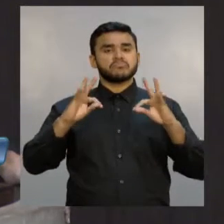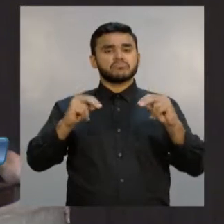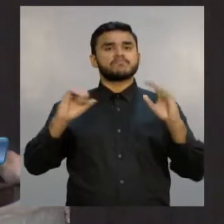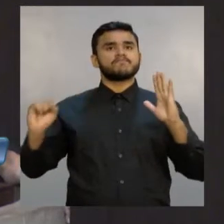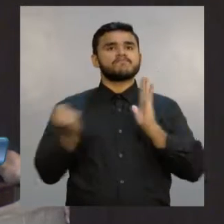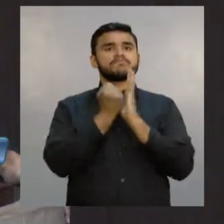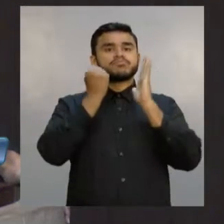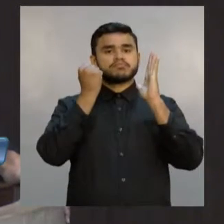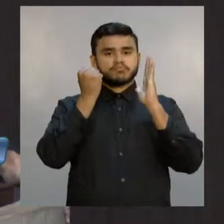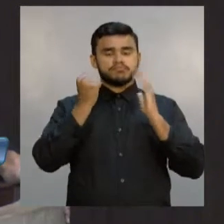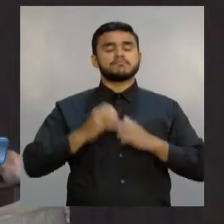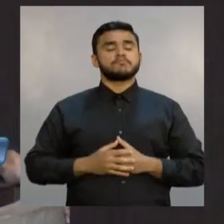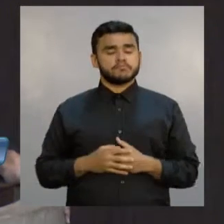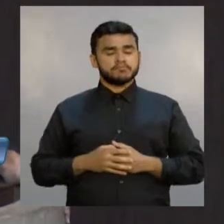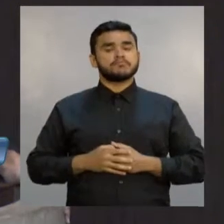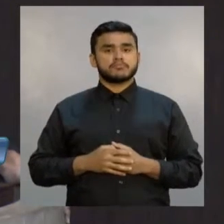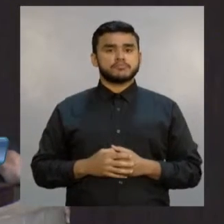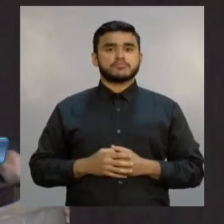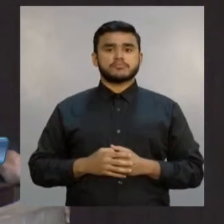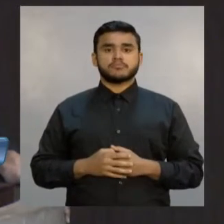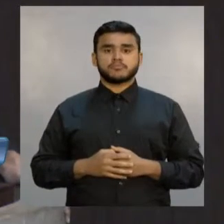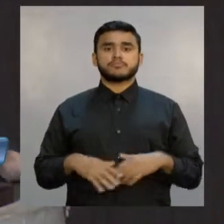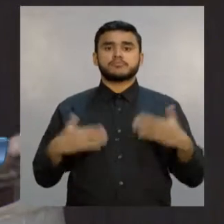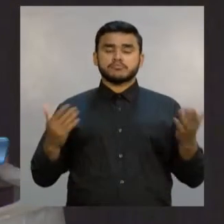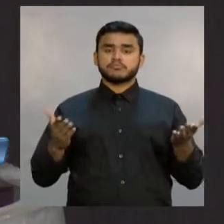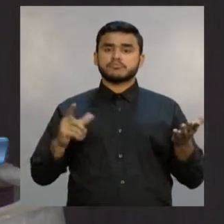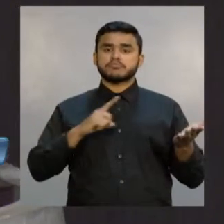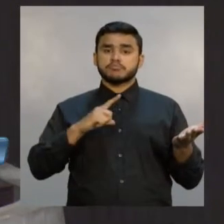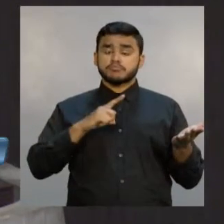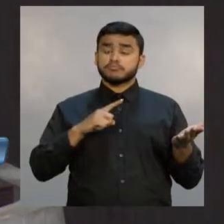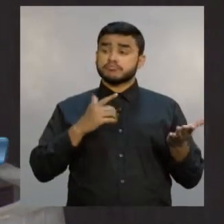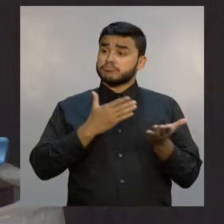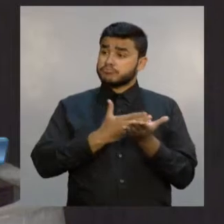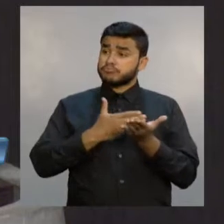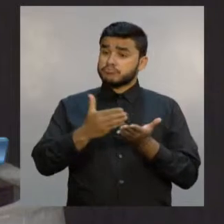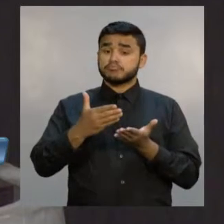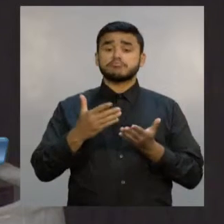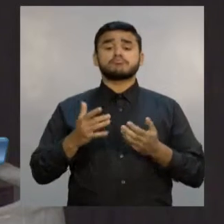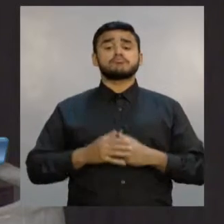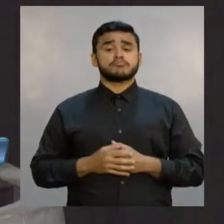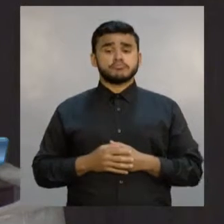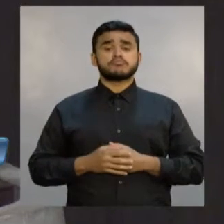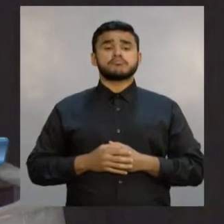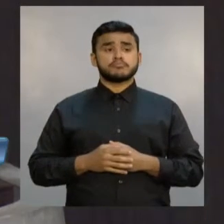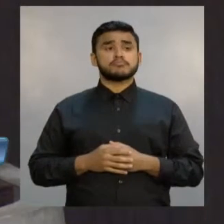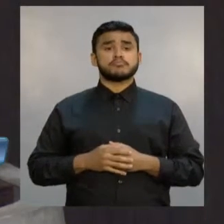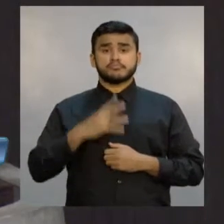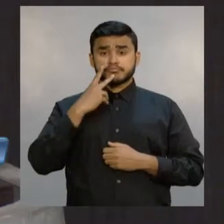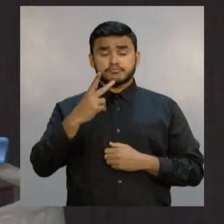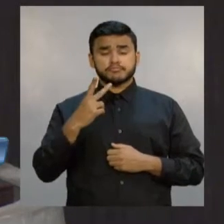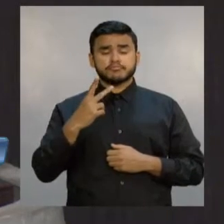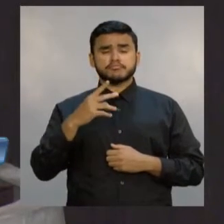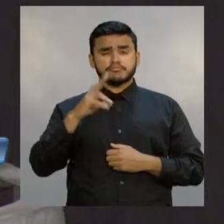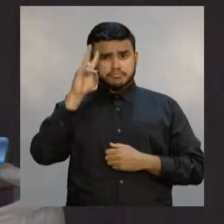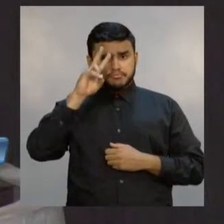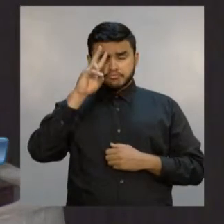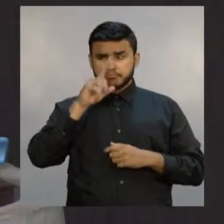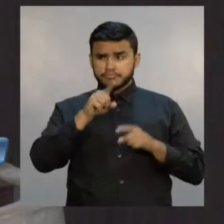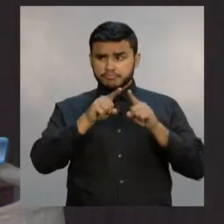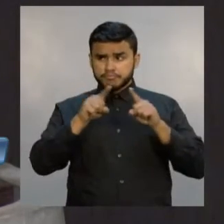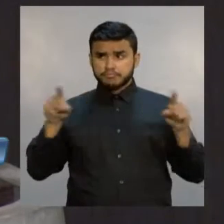mesmo eu queria iniciar esse meu pronunciamento lembrando as palavras e os